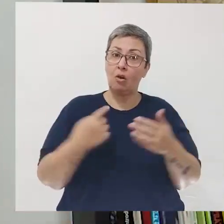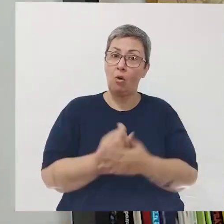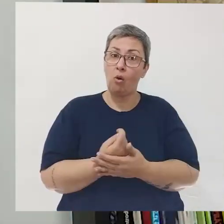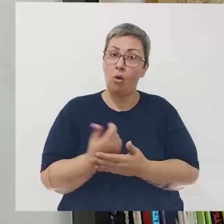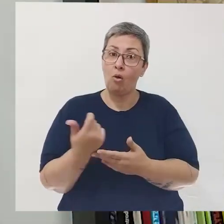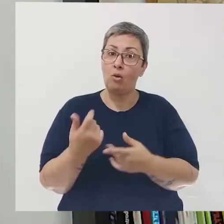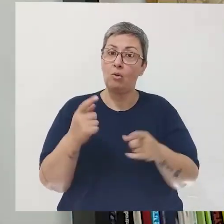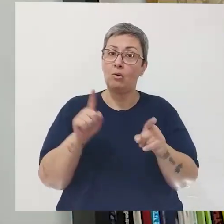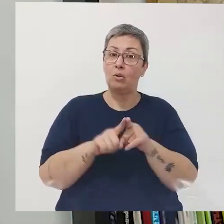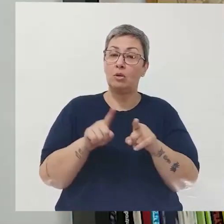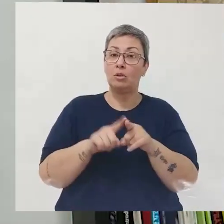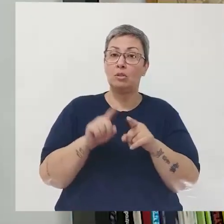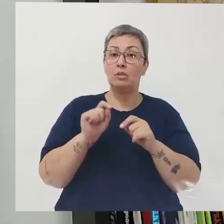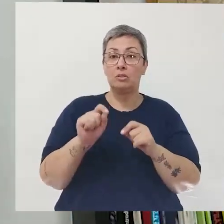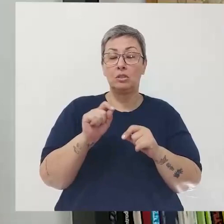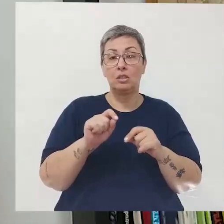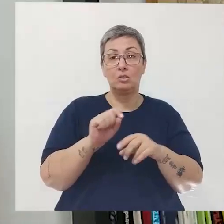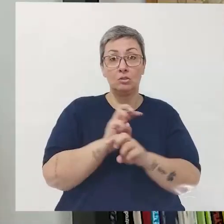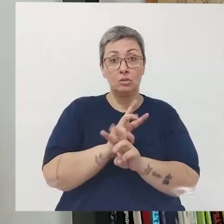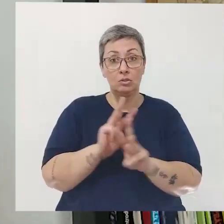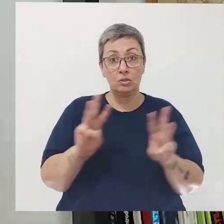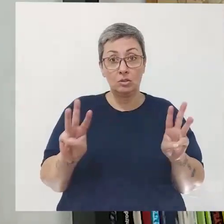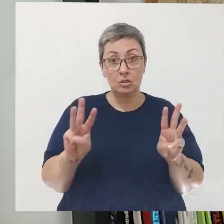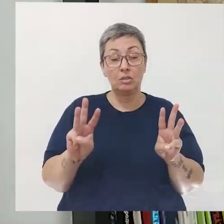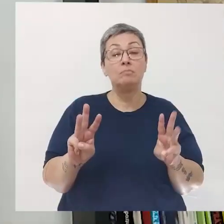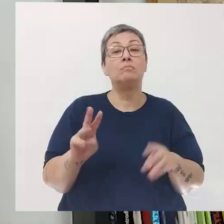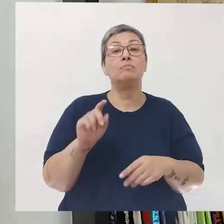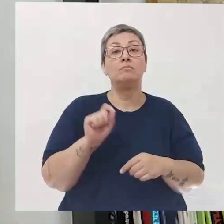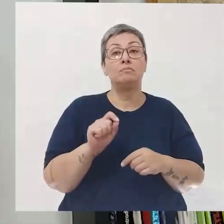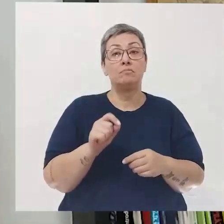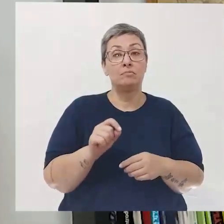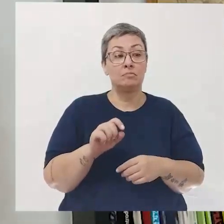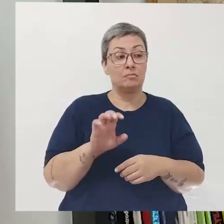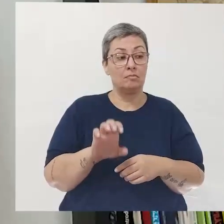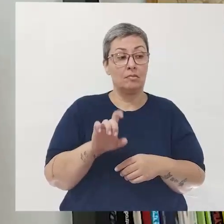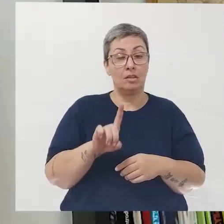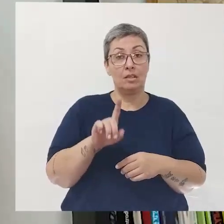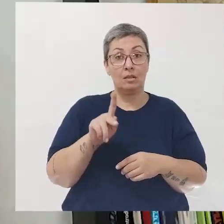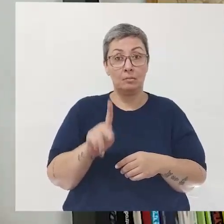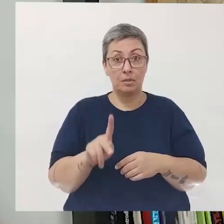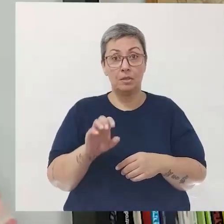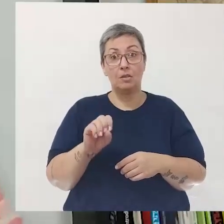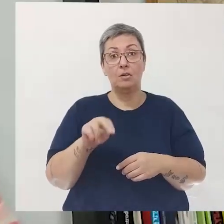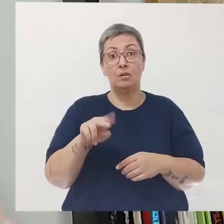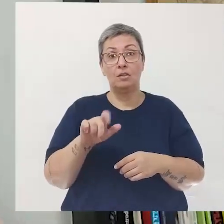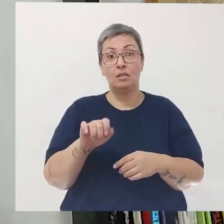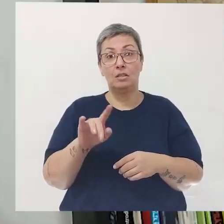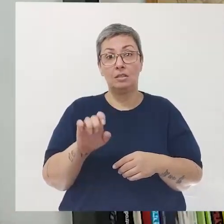ligações clandestinas através do site, atenção,